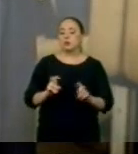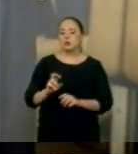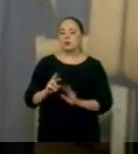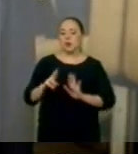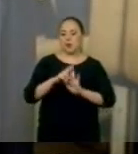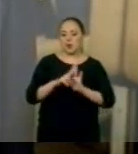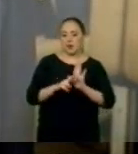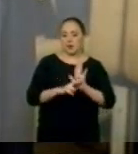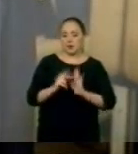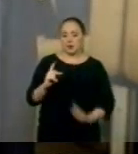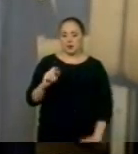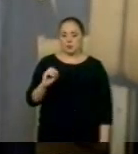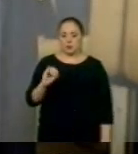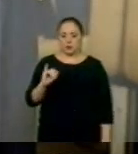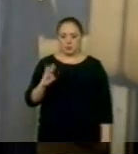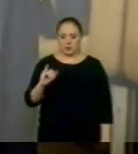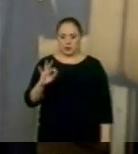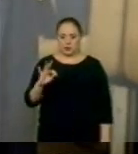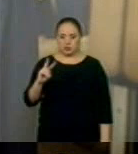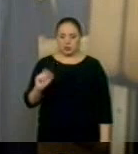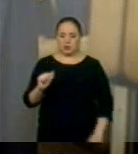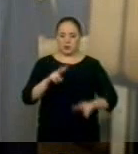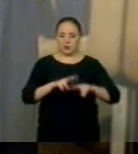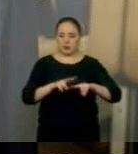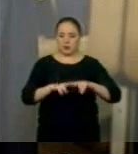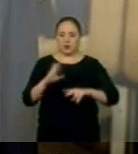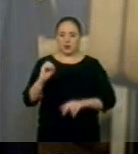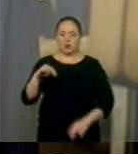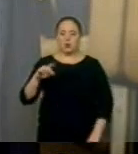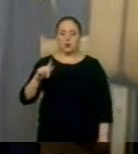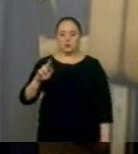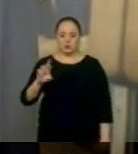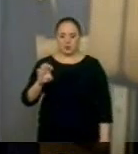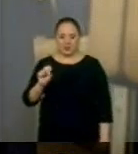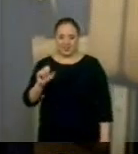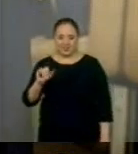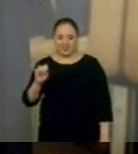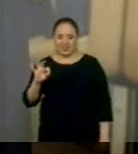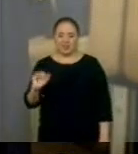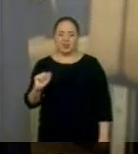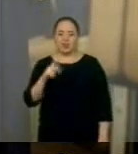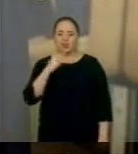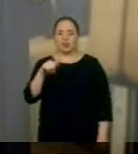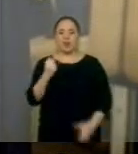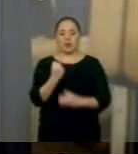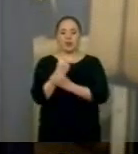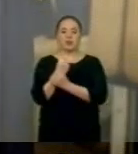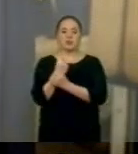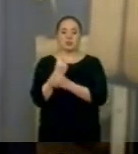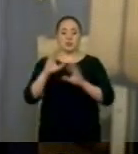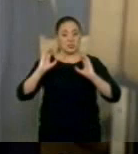regra proibitiva de prisão de congressista, dizendo que constitui garantia do cidadão,